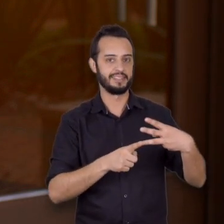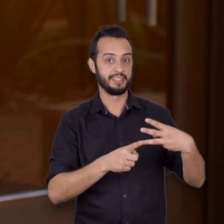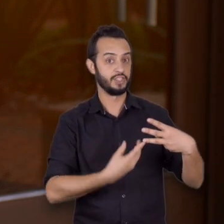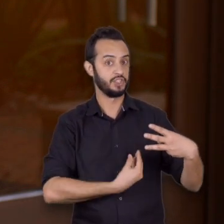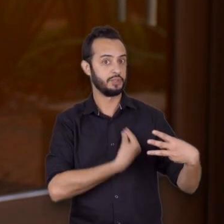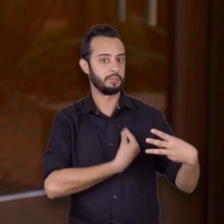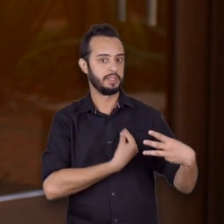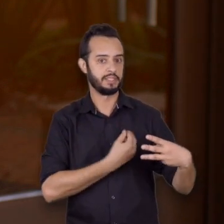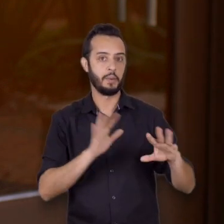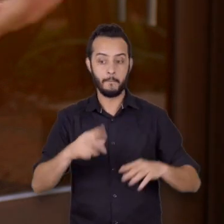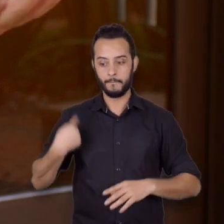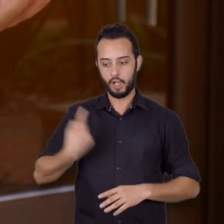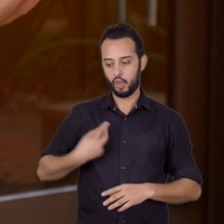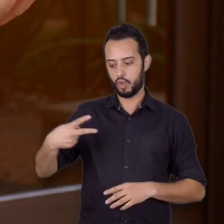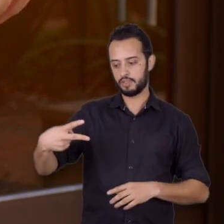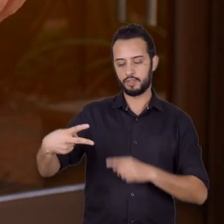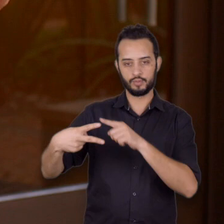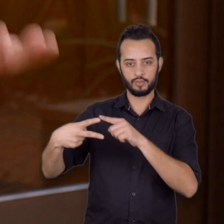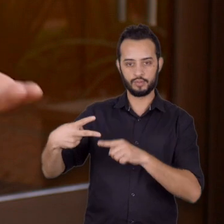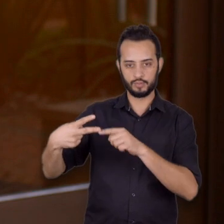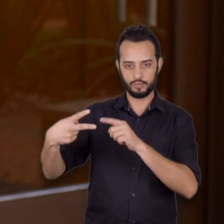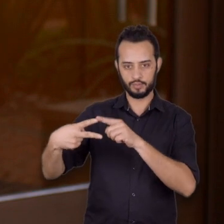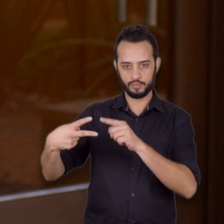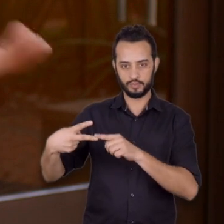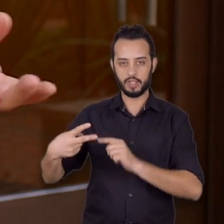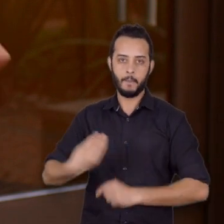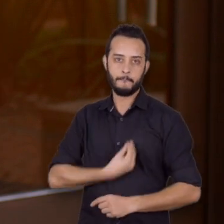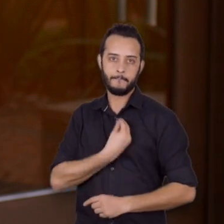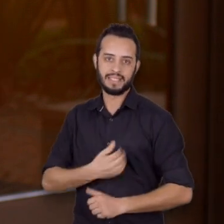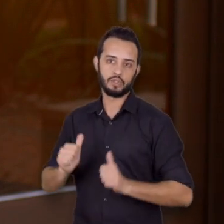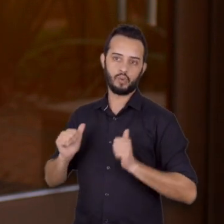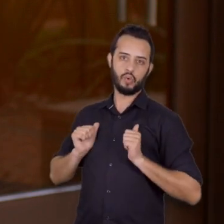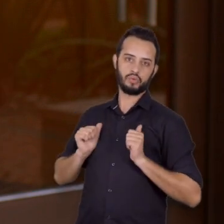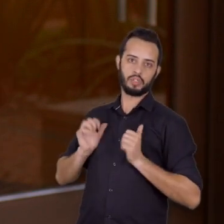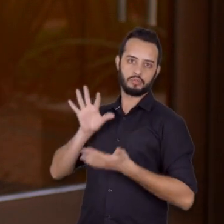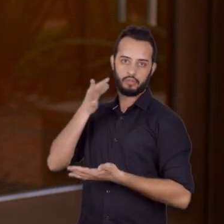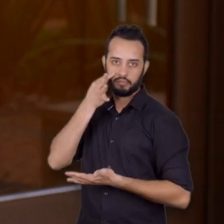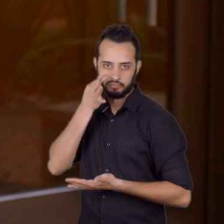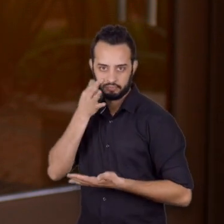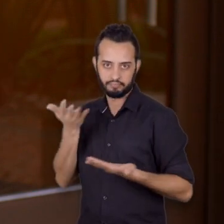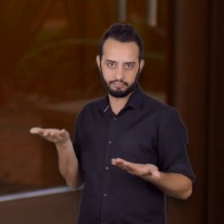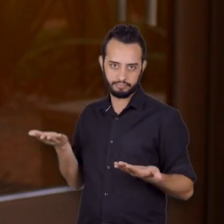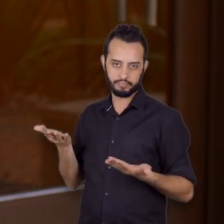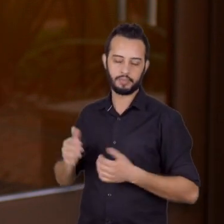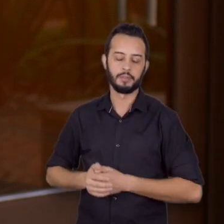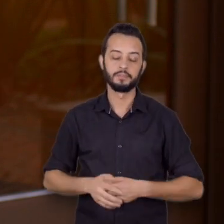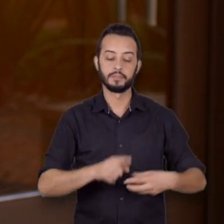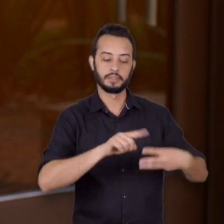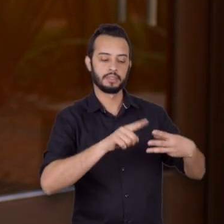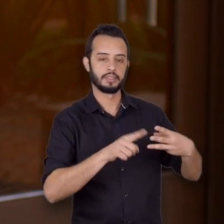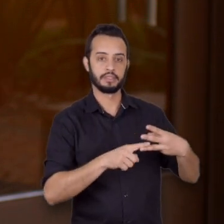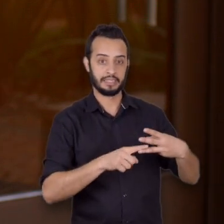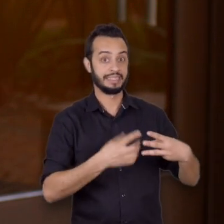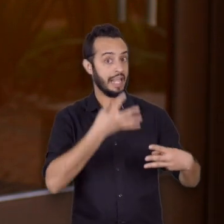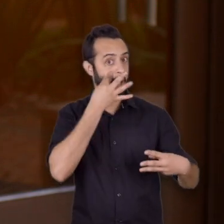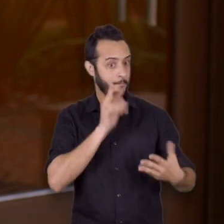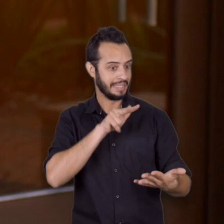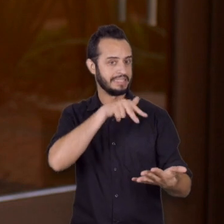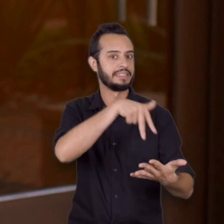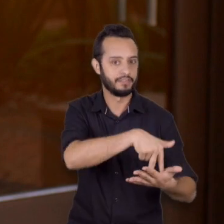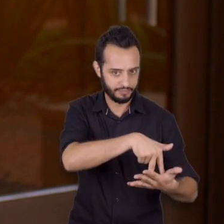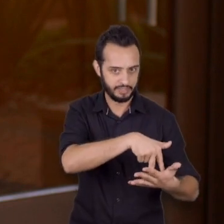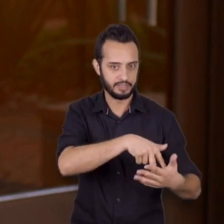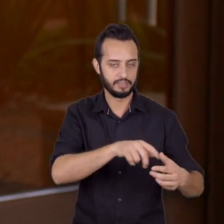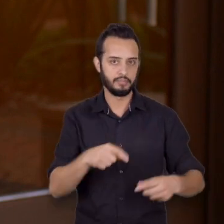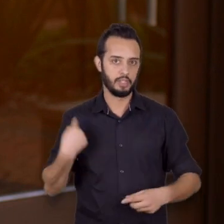de presença. Para nós tem 2, né? Ou você está ou você não está, é presente ou é ausente. Para eles não. Eles têm 3. Eles têm a presença física, que é